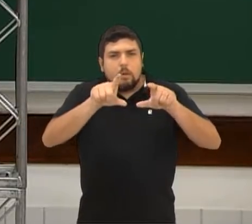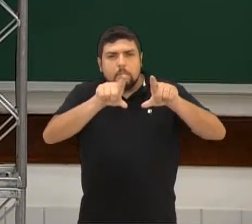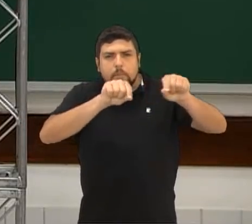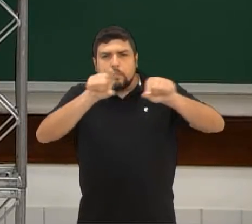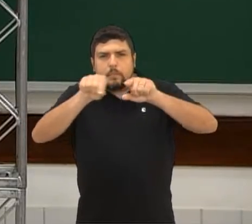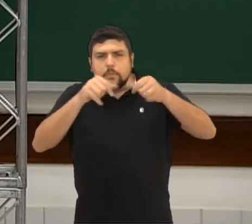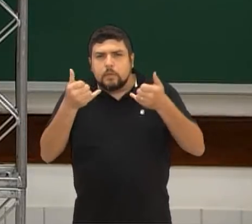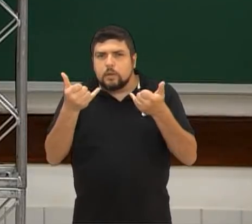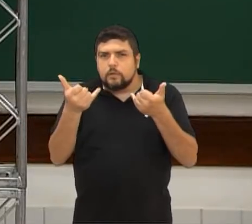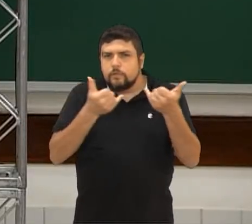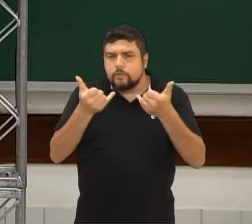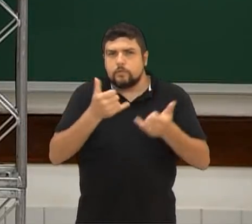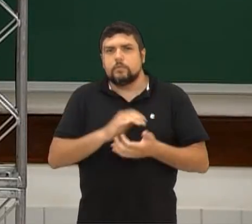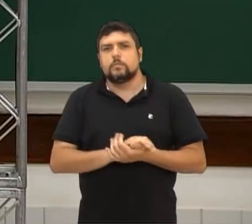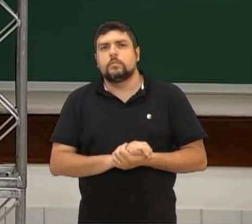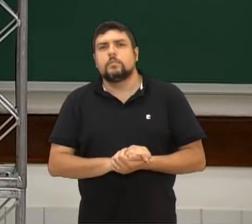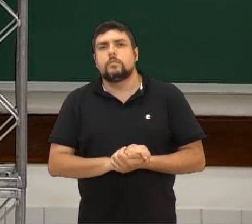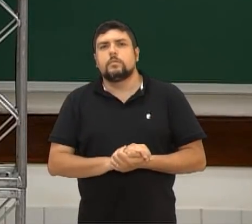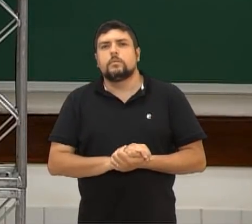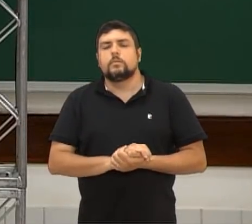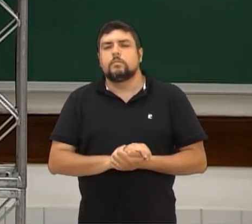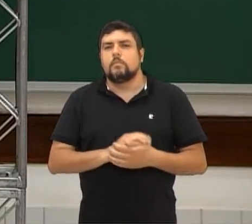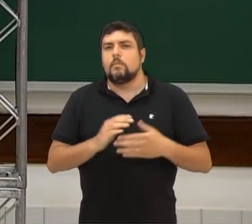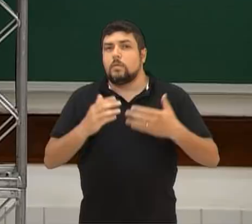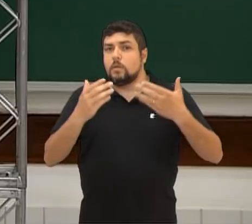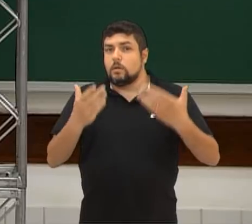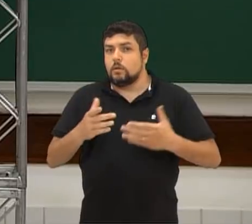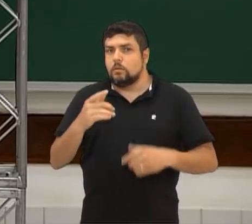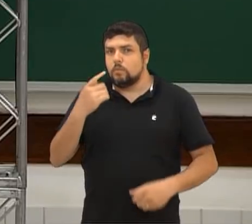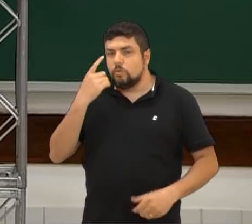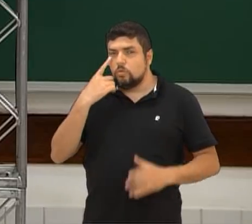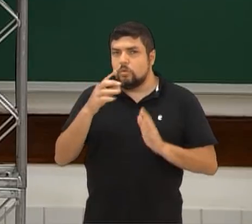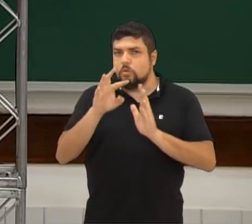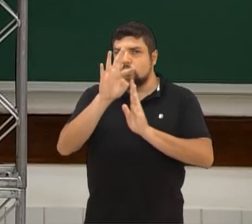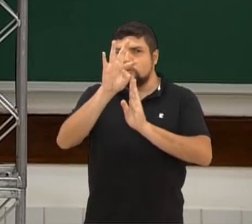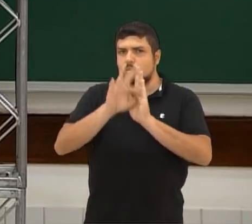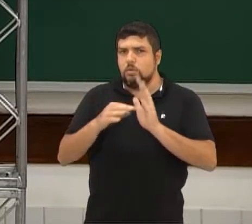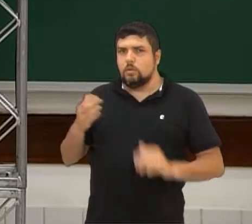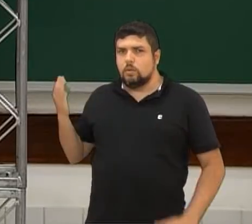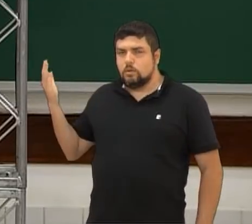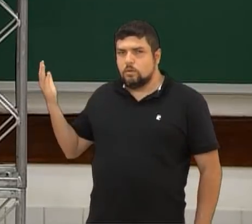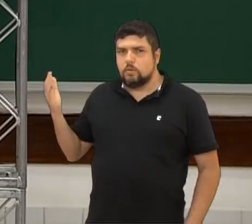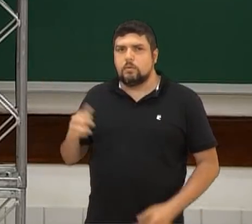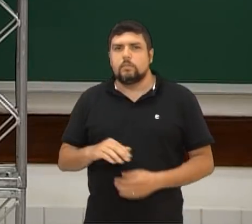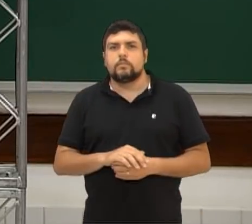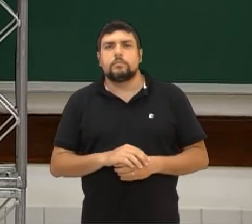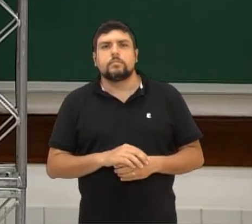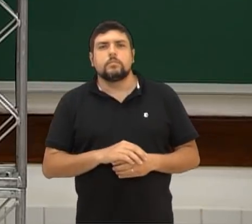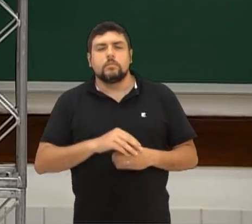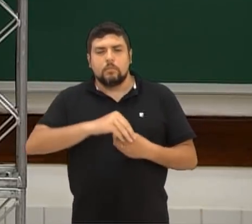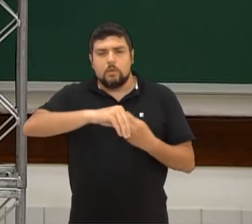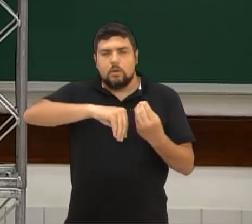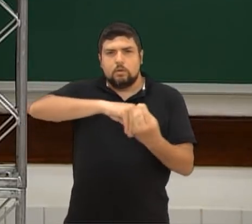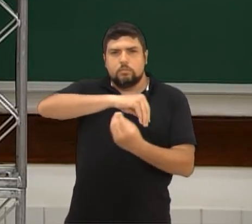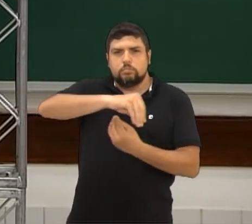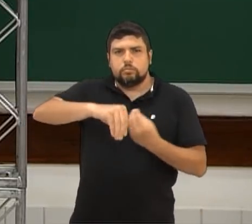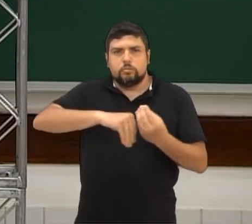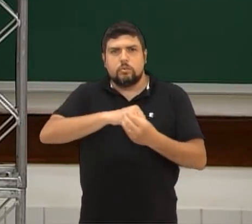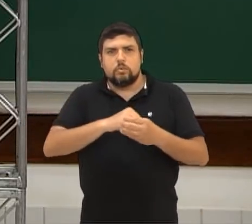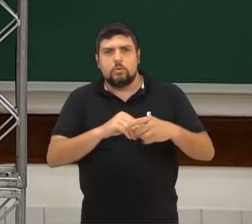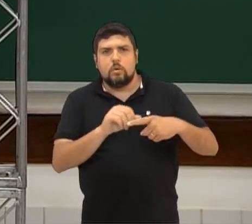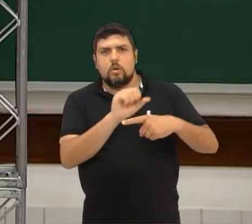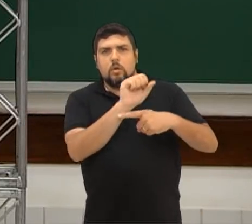Veja que ele passou para vocês, ali no texto, que ele mistura 8 para